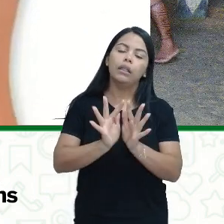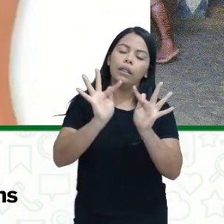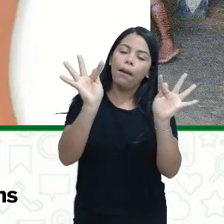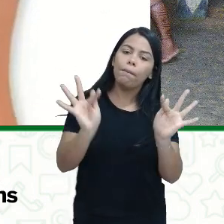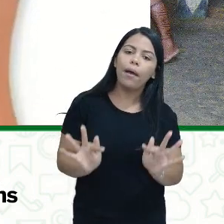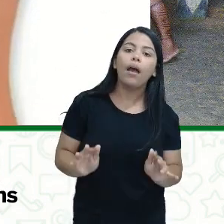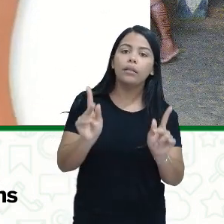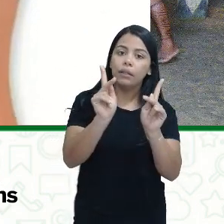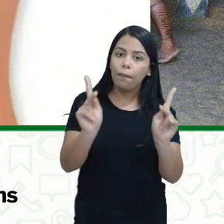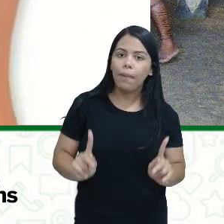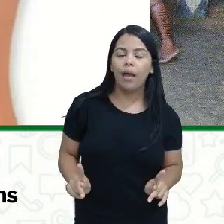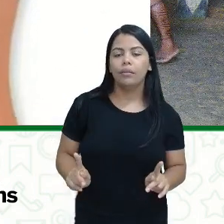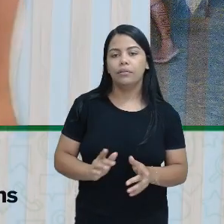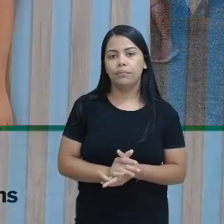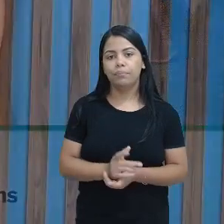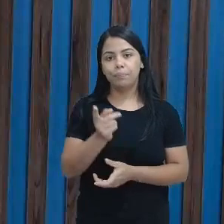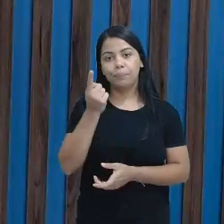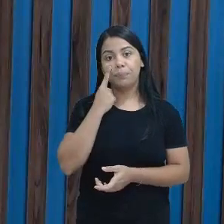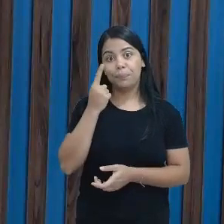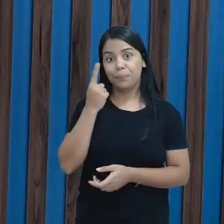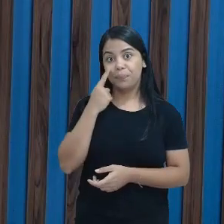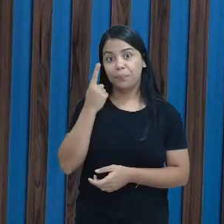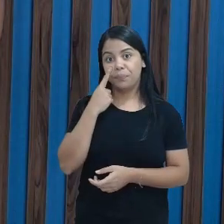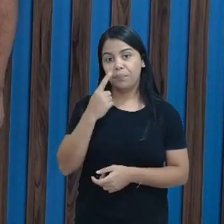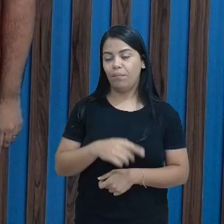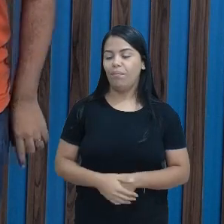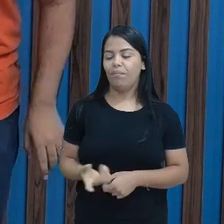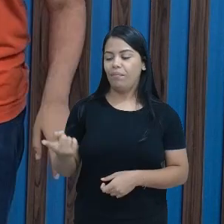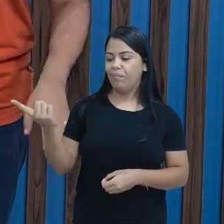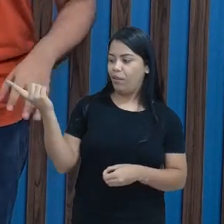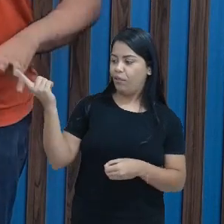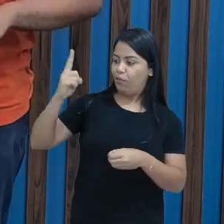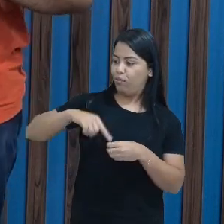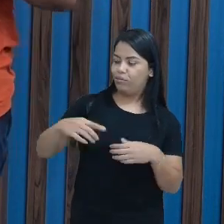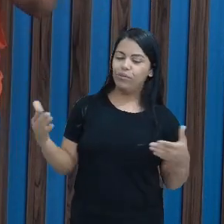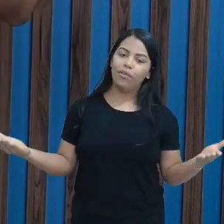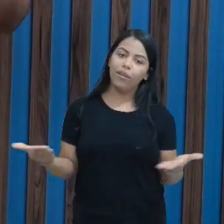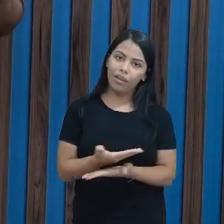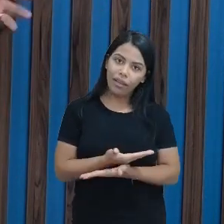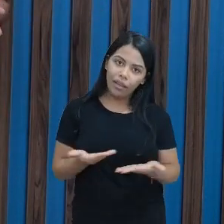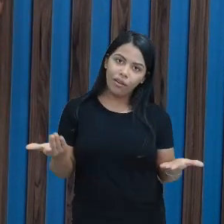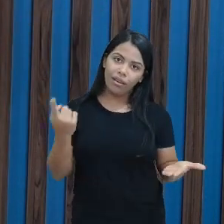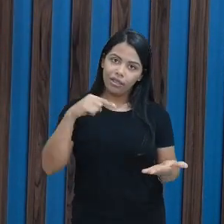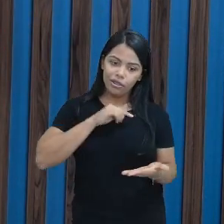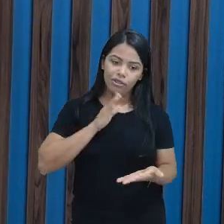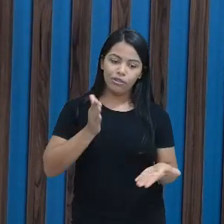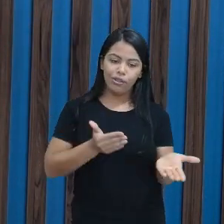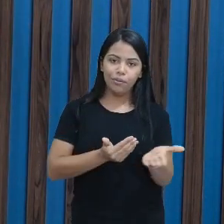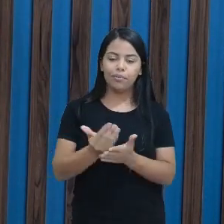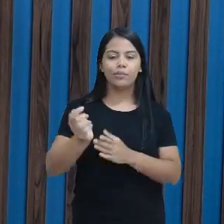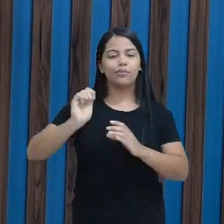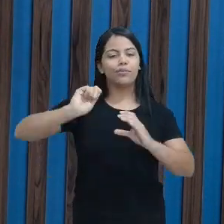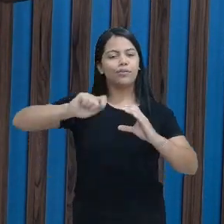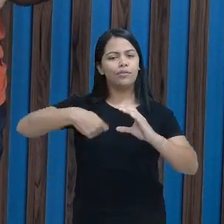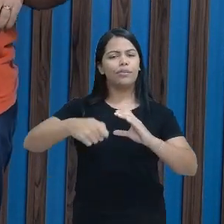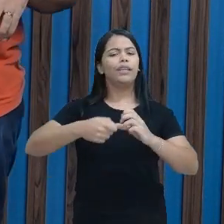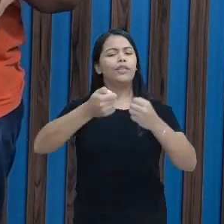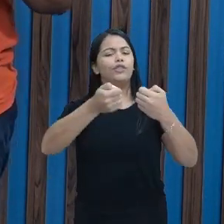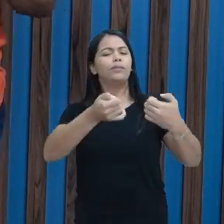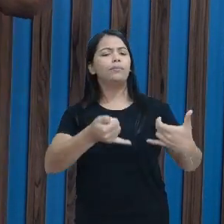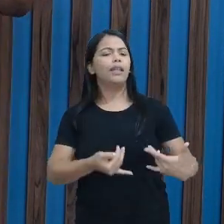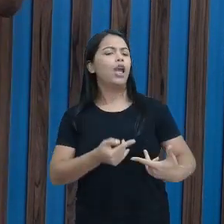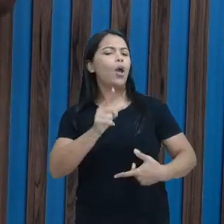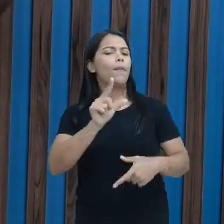Olha aí, pessoal, voltamos aqui agora e aí já iniciamos com esse videozinho que fala um pouco dos